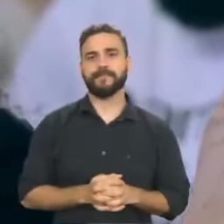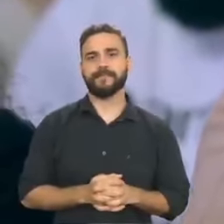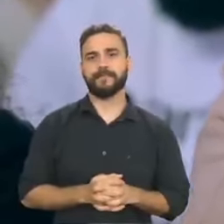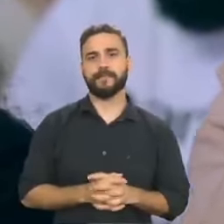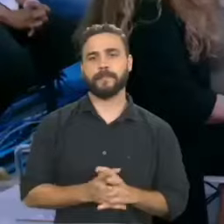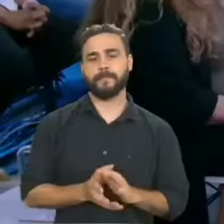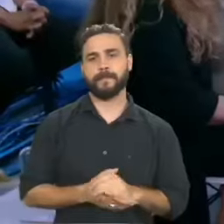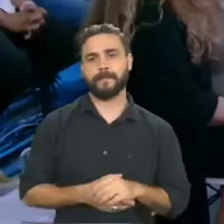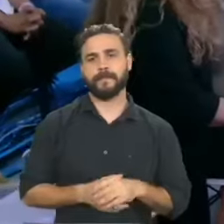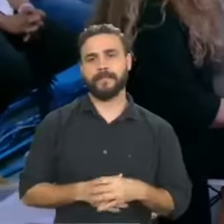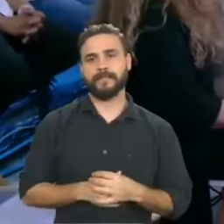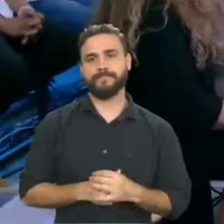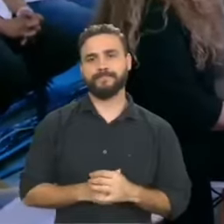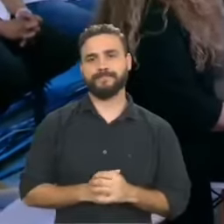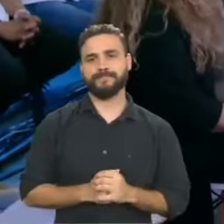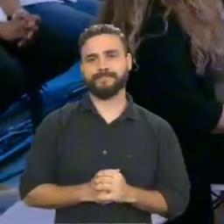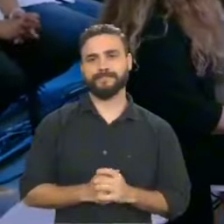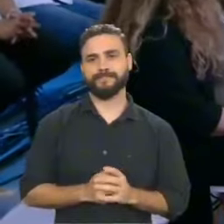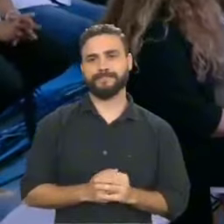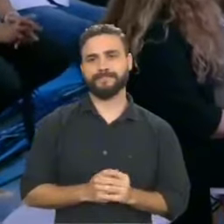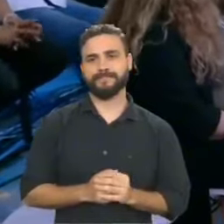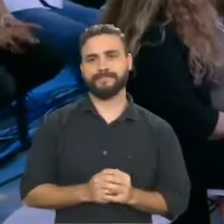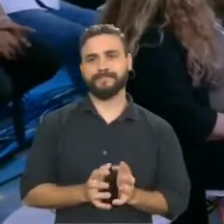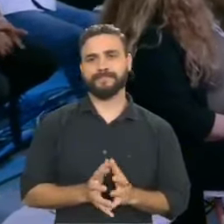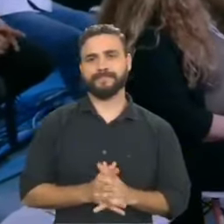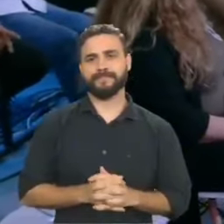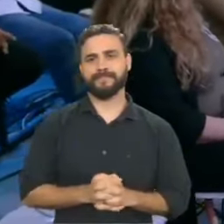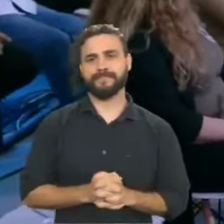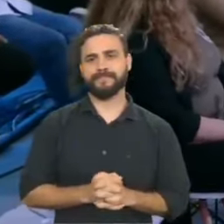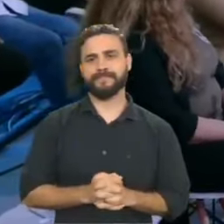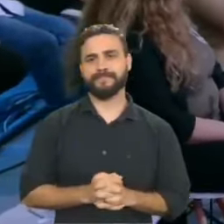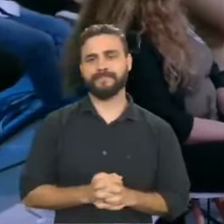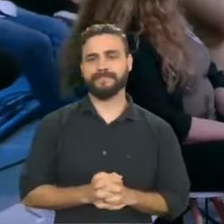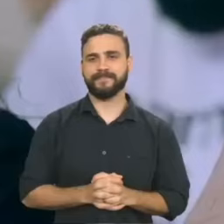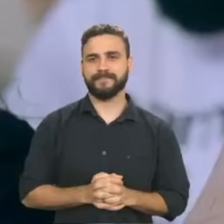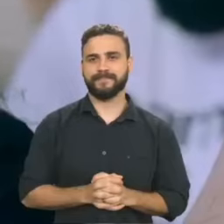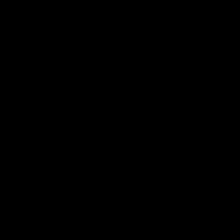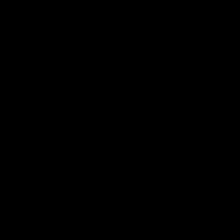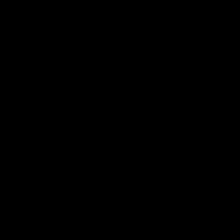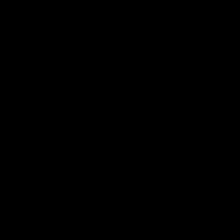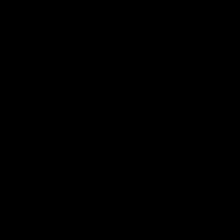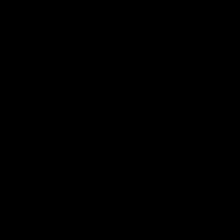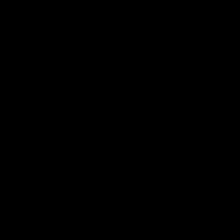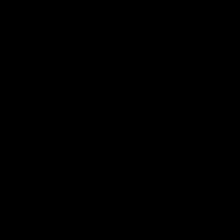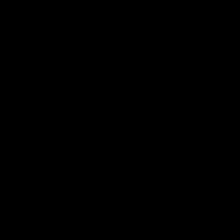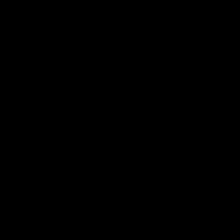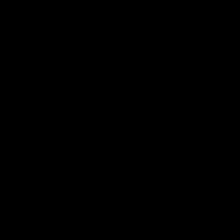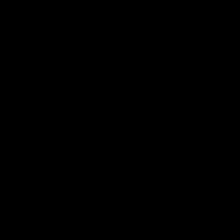subsidiário, ela vai contribuir.